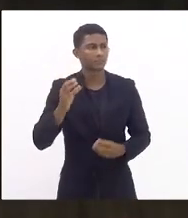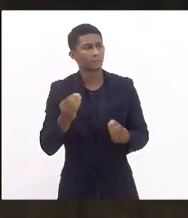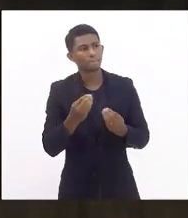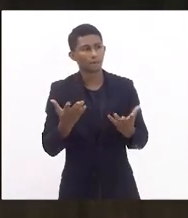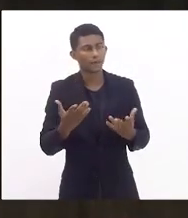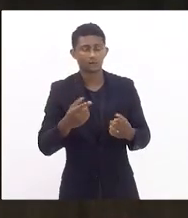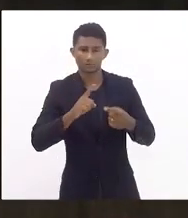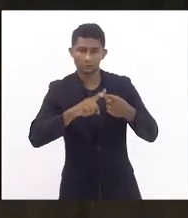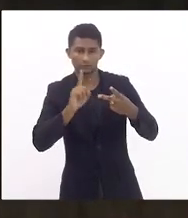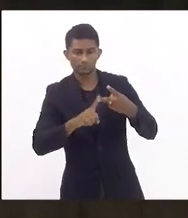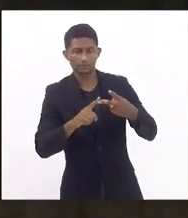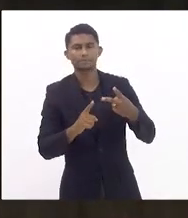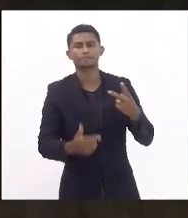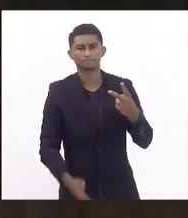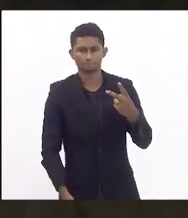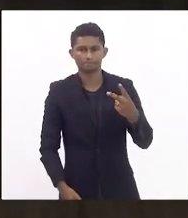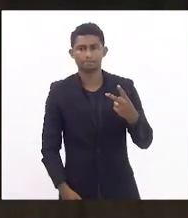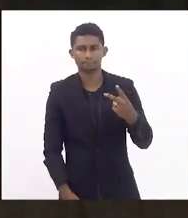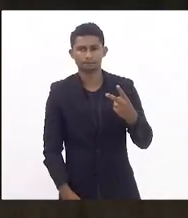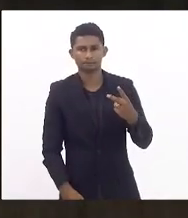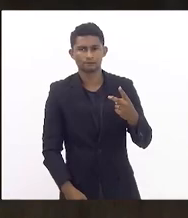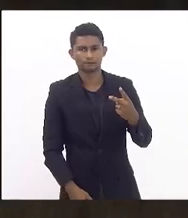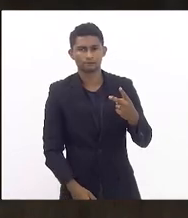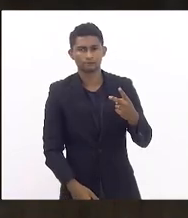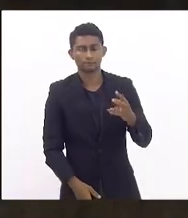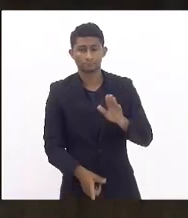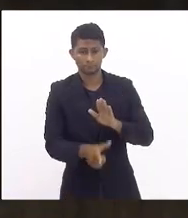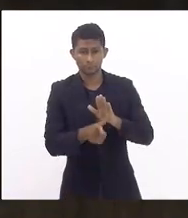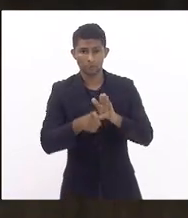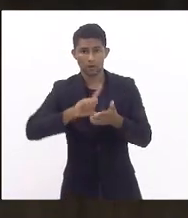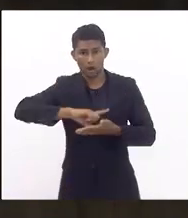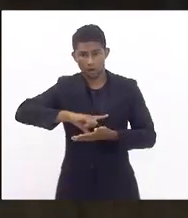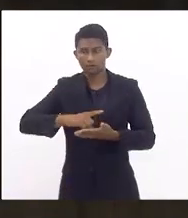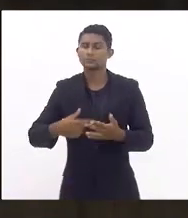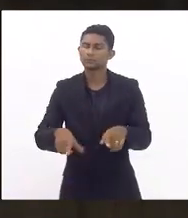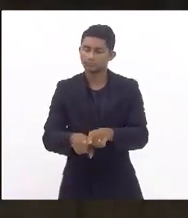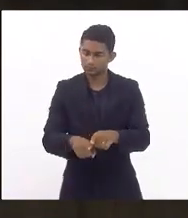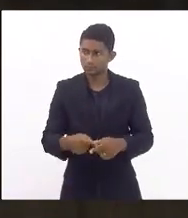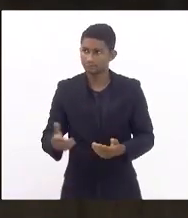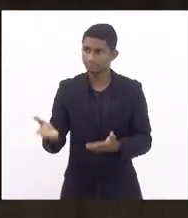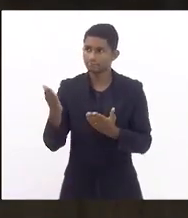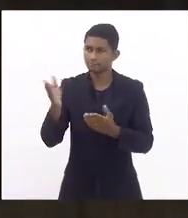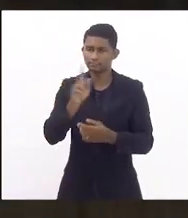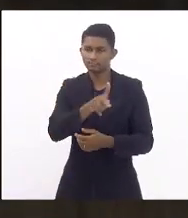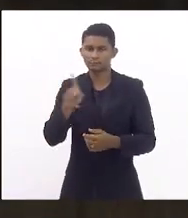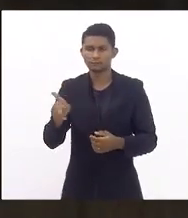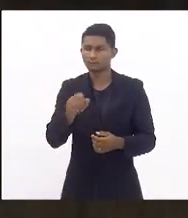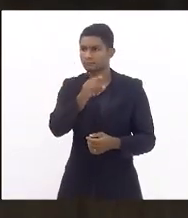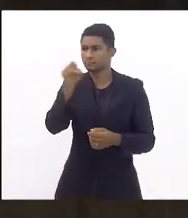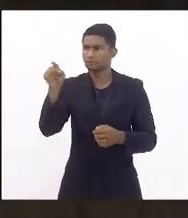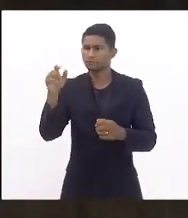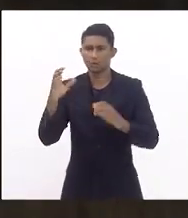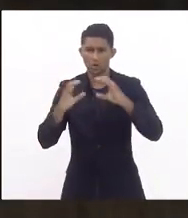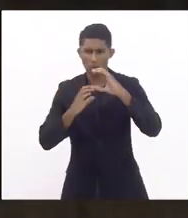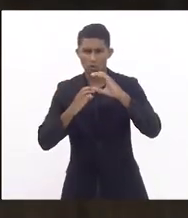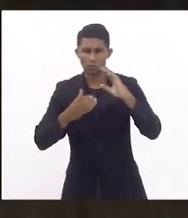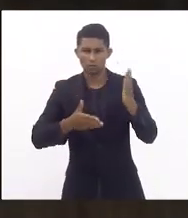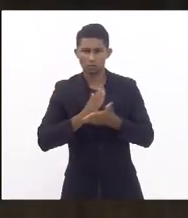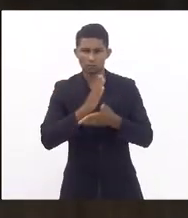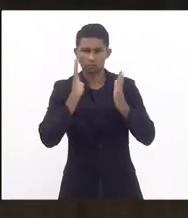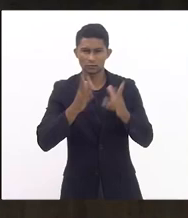duas questões aqui. Antes, eu queria me colocar também à disposição dos professores concursados